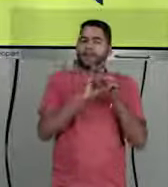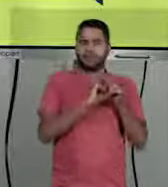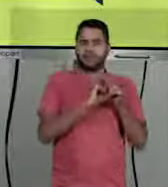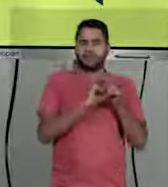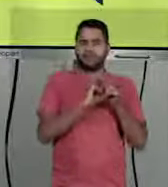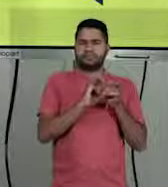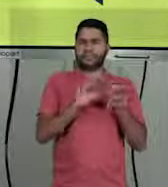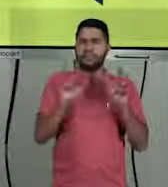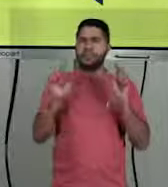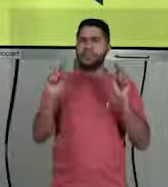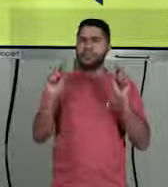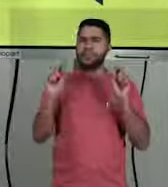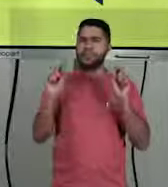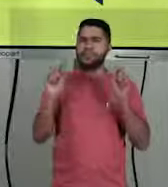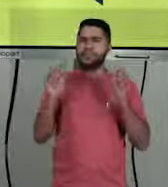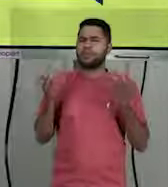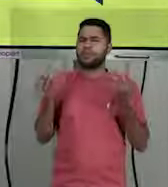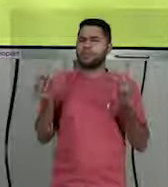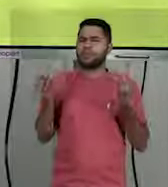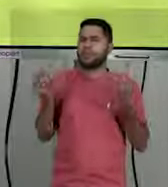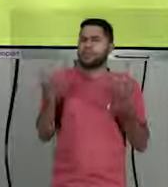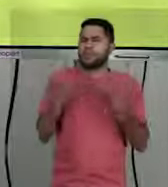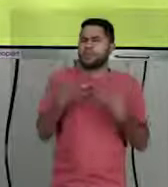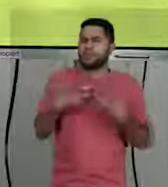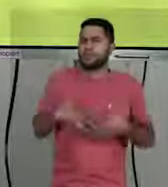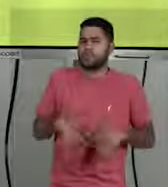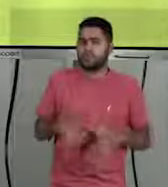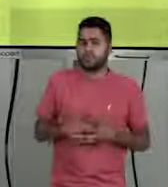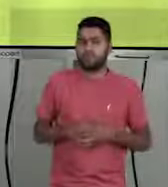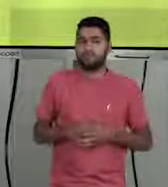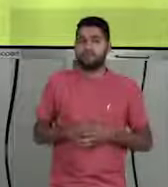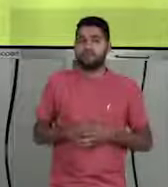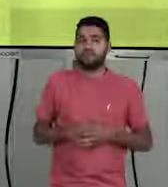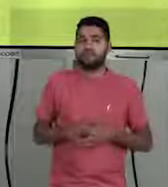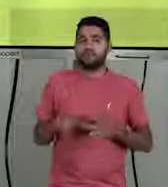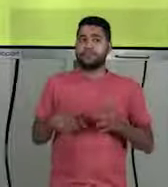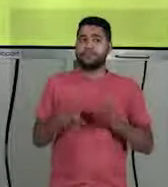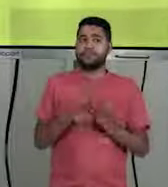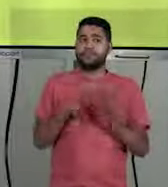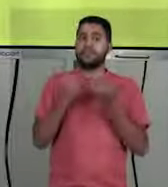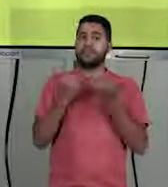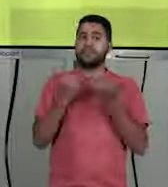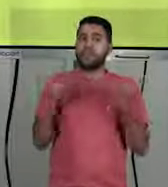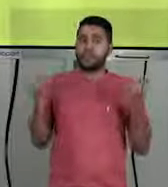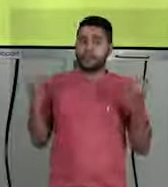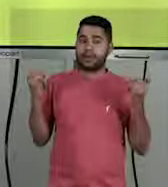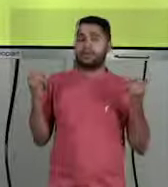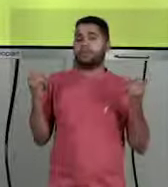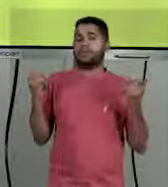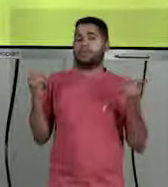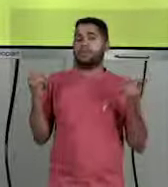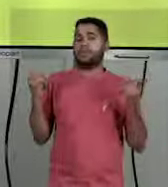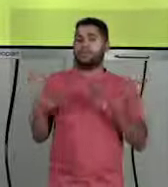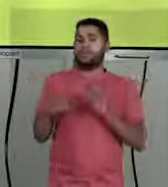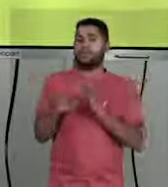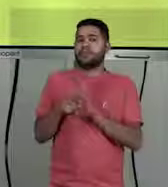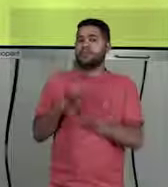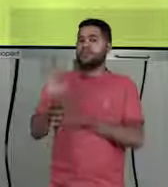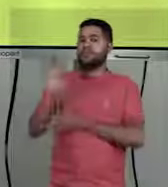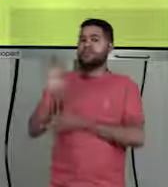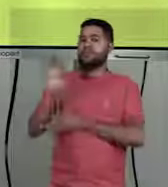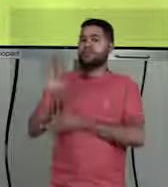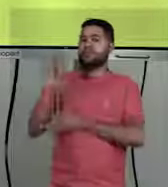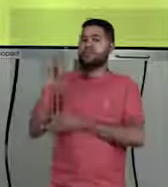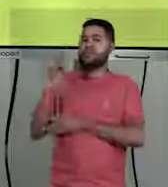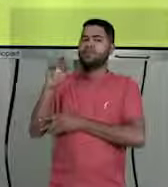que seria esse circuito? Como que ele funciona? Bom, o circuito elétrico é um circuito fechado. Então, se